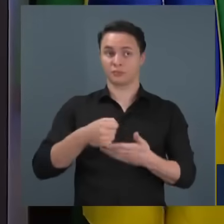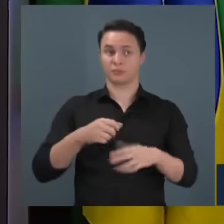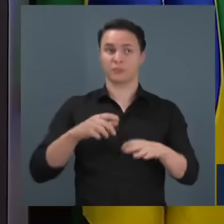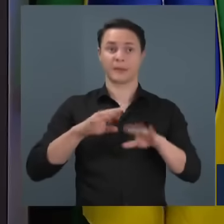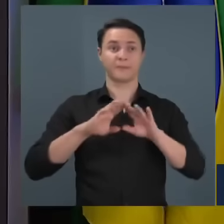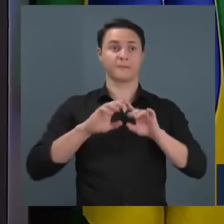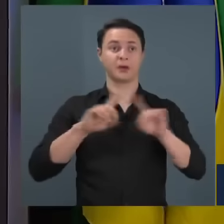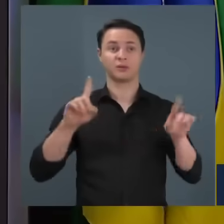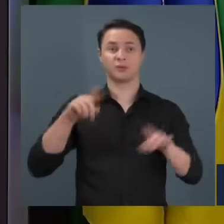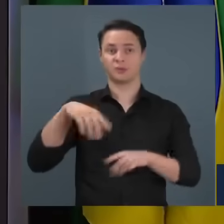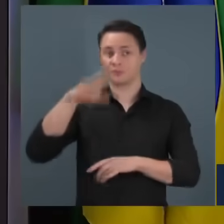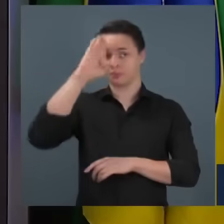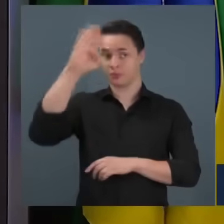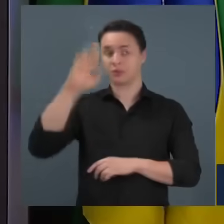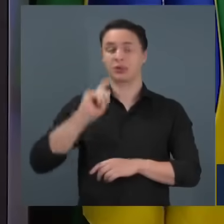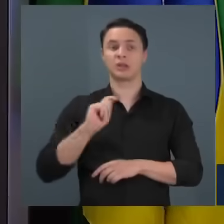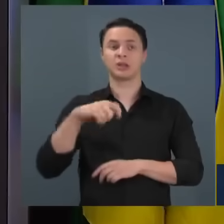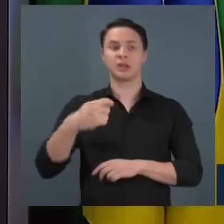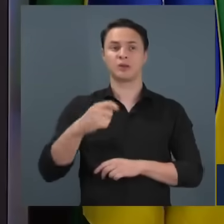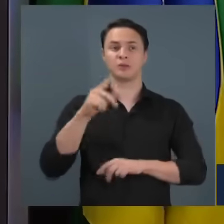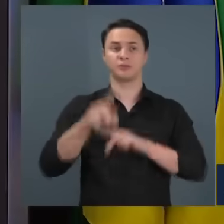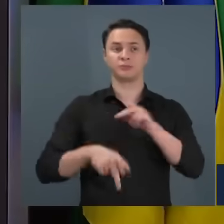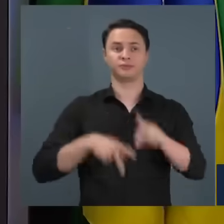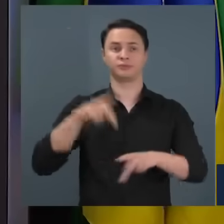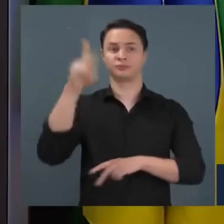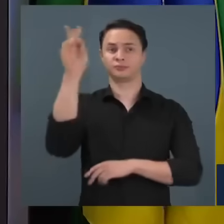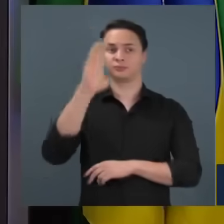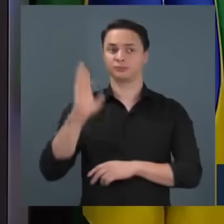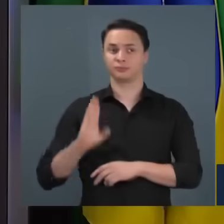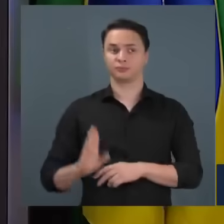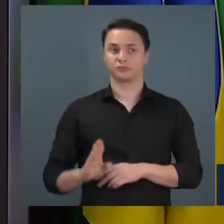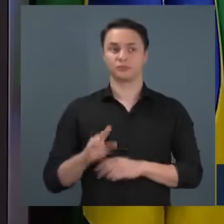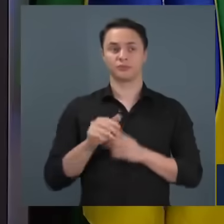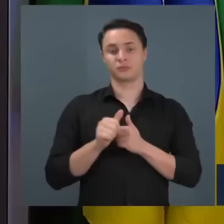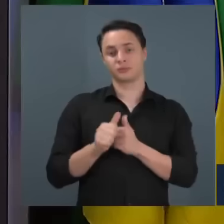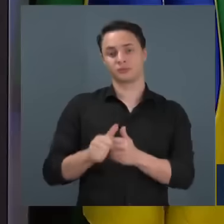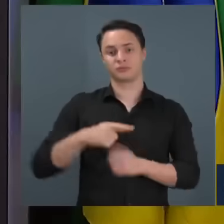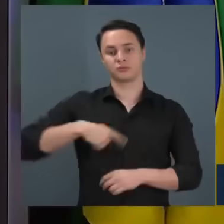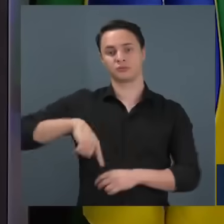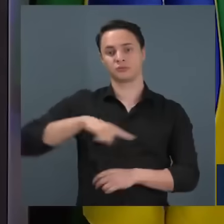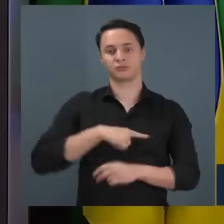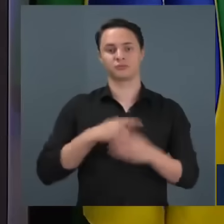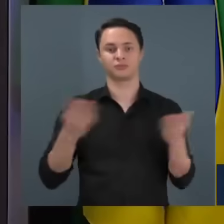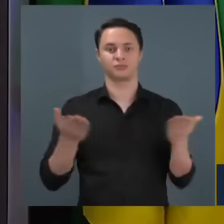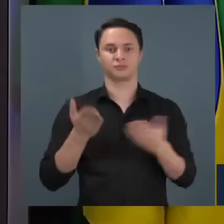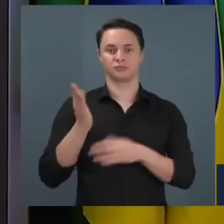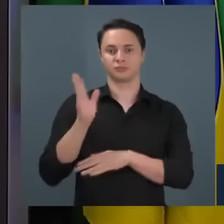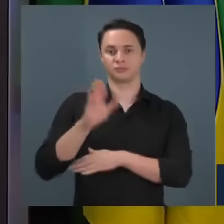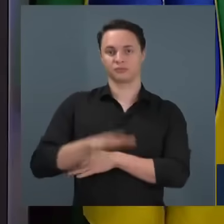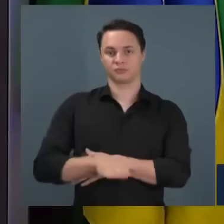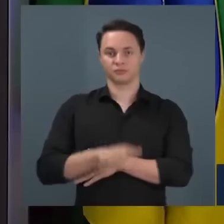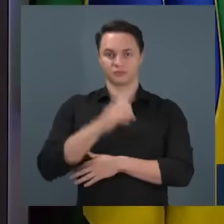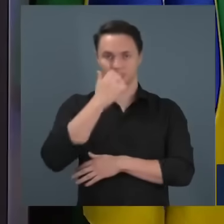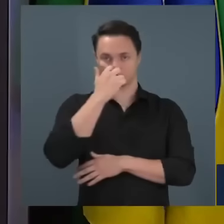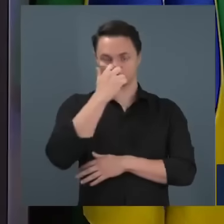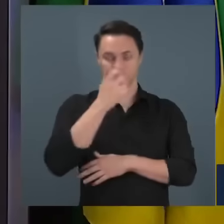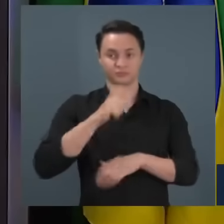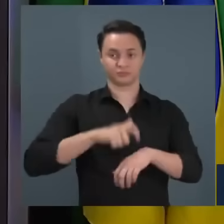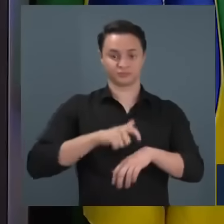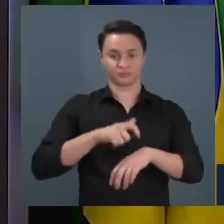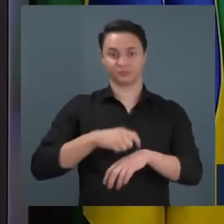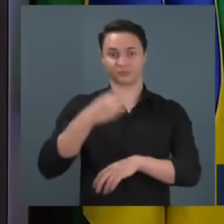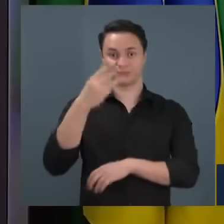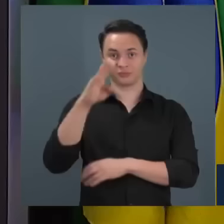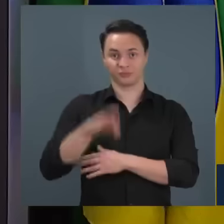principalmente às brasileiras e aos brasileiros que nos acompanham nessa tarde, né, exatamente 15